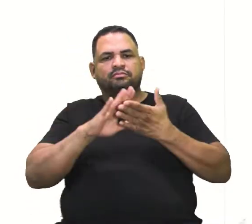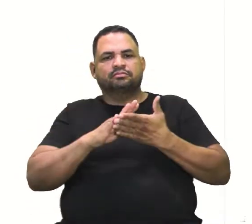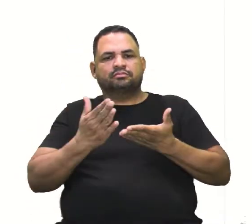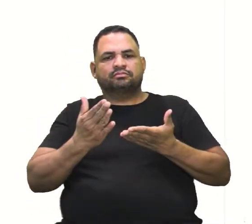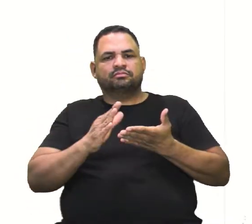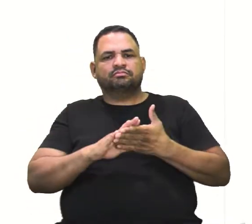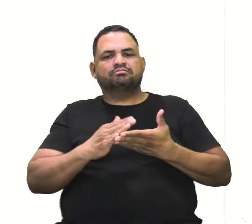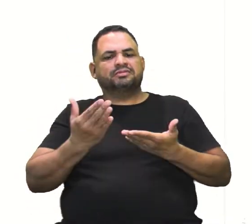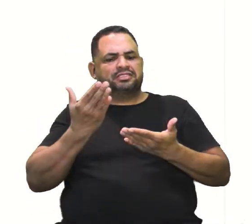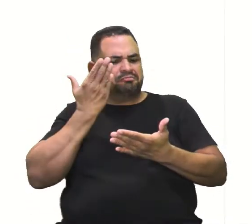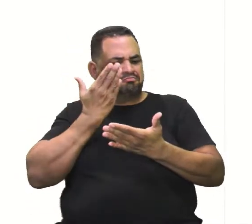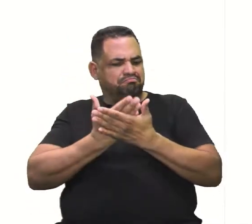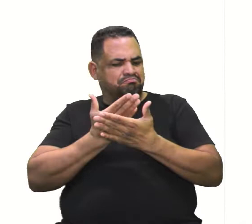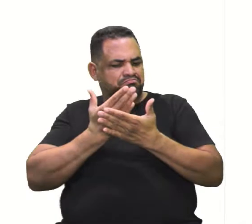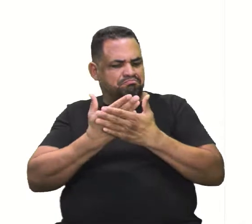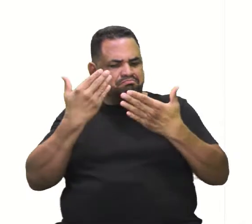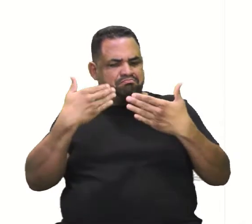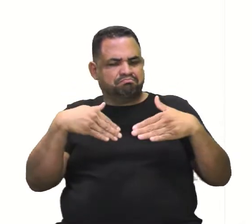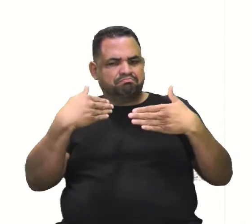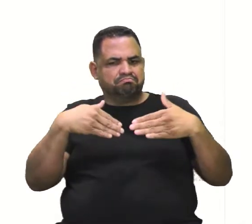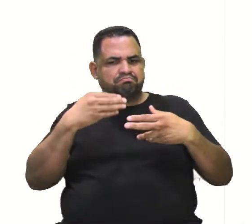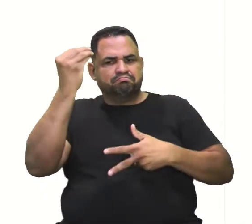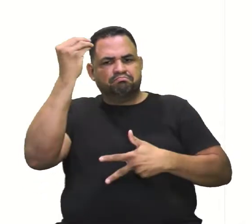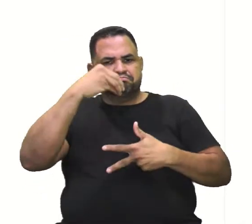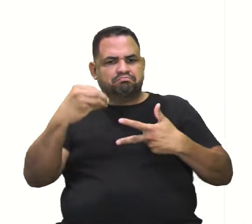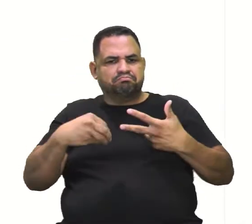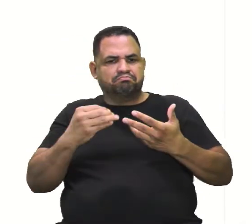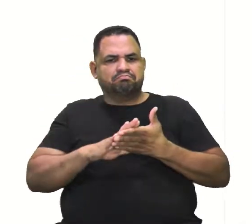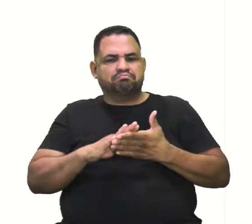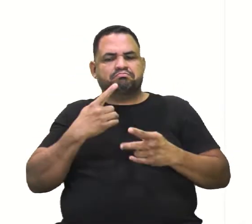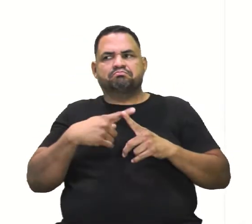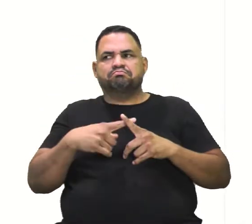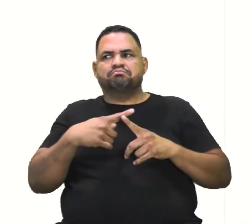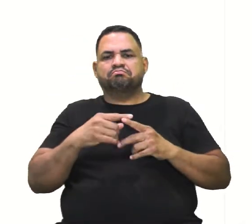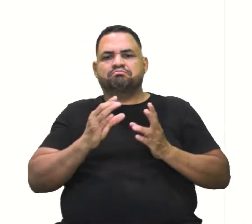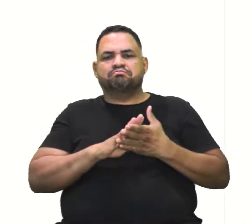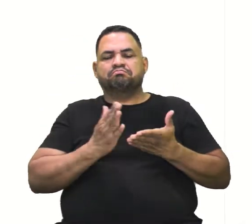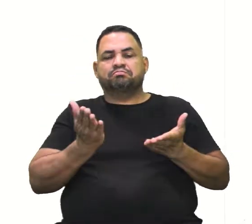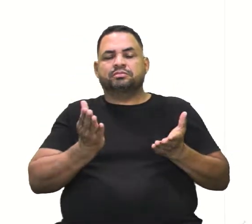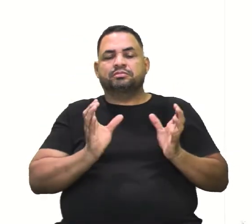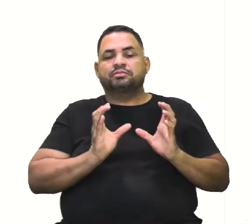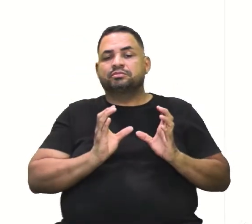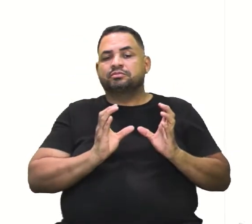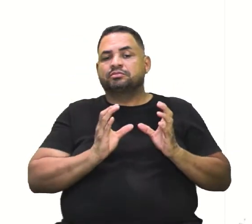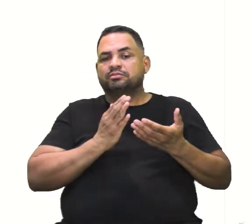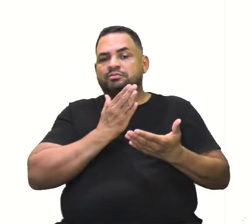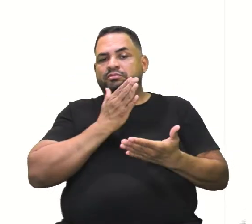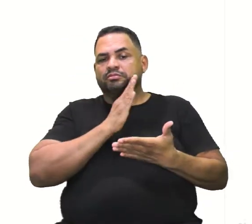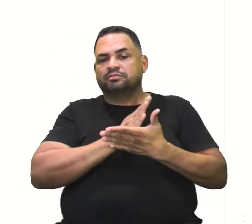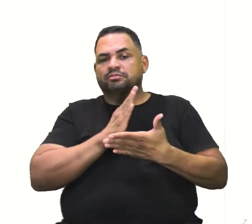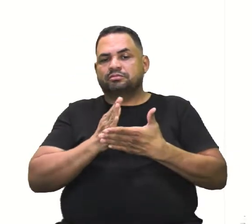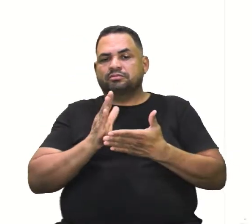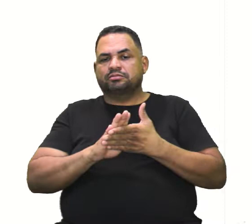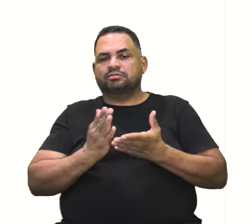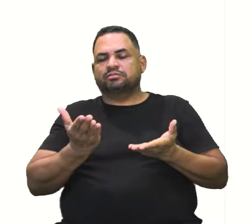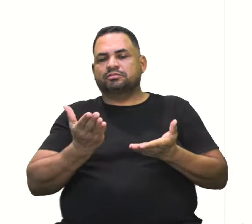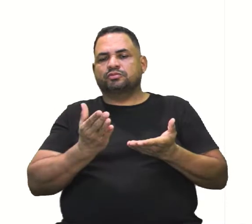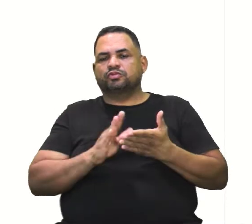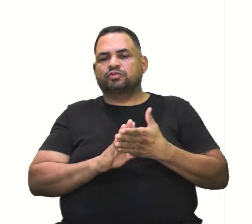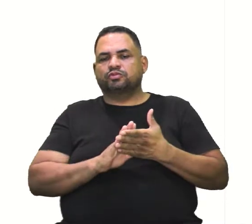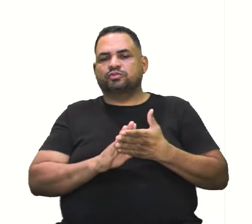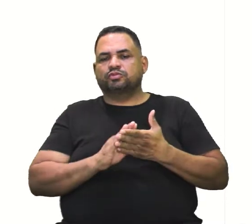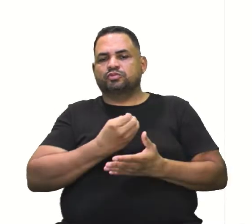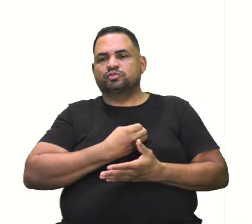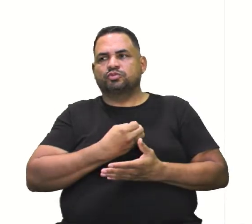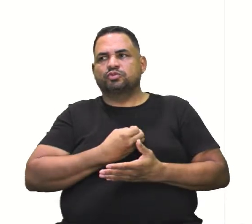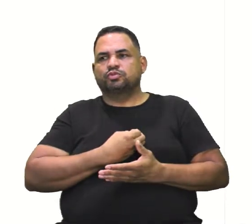e mandar ver nas provas do Enem. Por quê? A parte dos conjuntos numéricos é uma parte que o Enem cobra e cobra